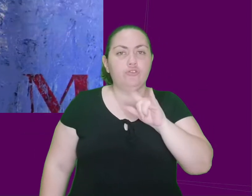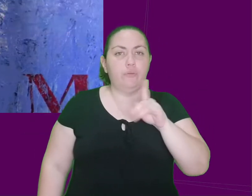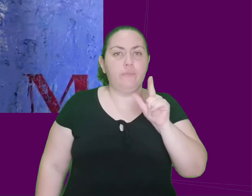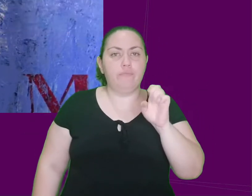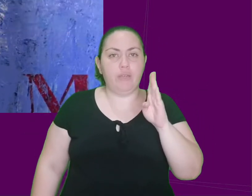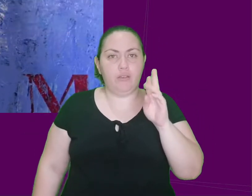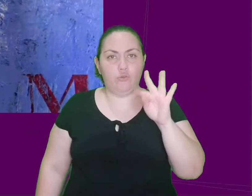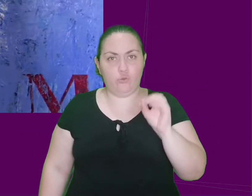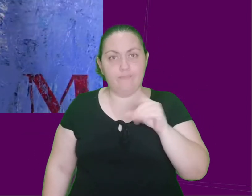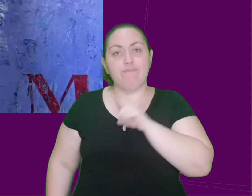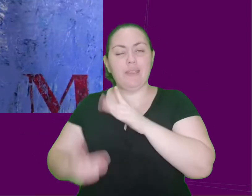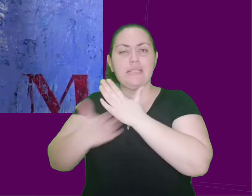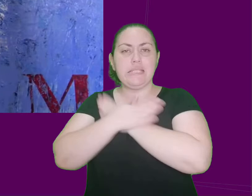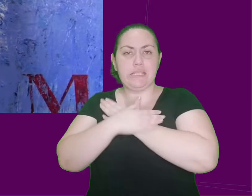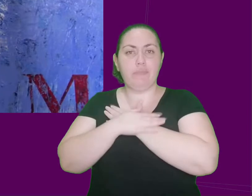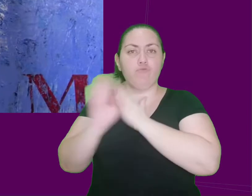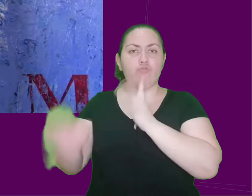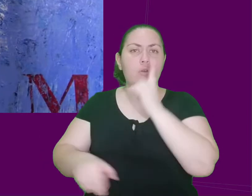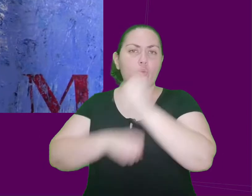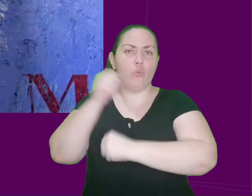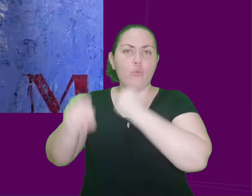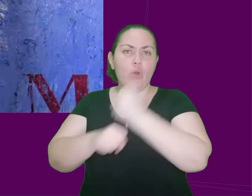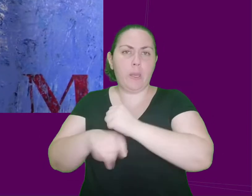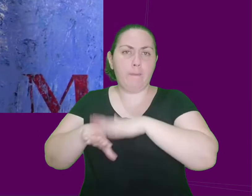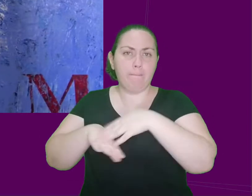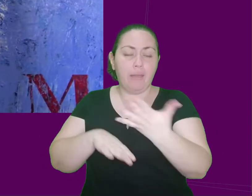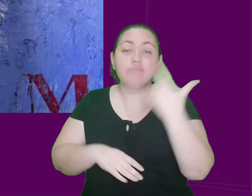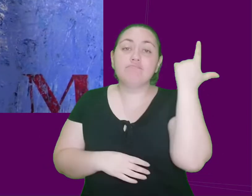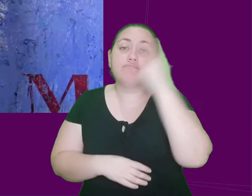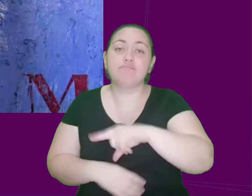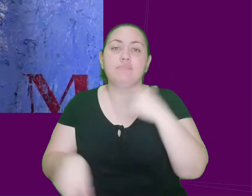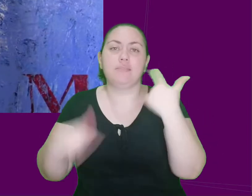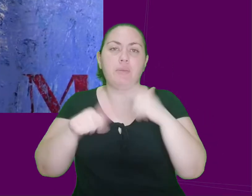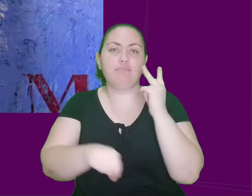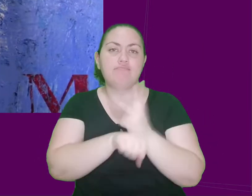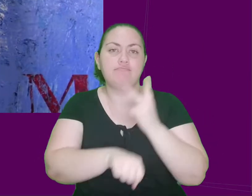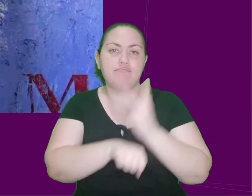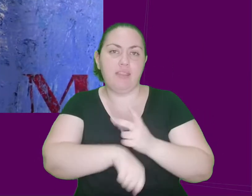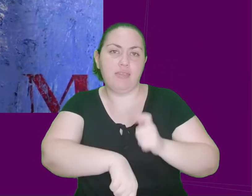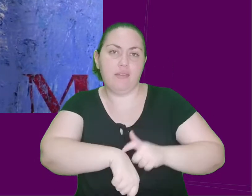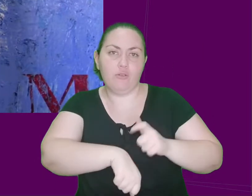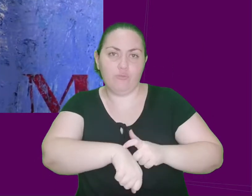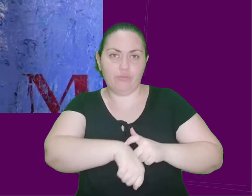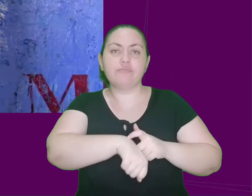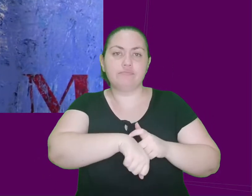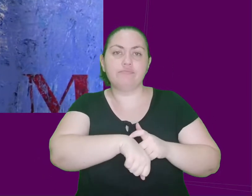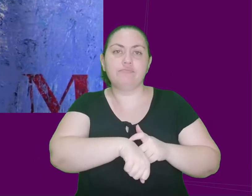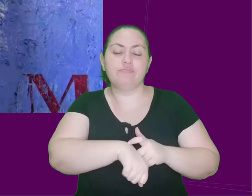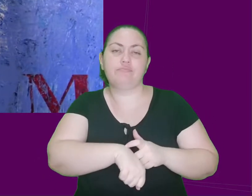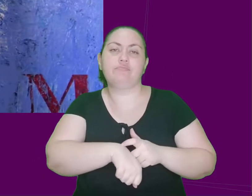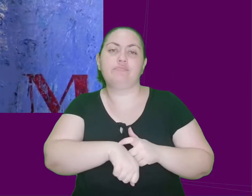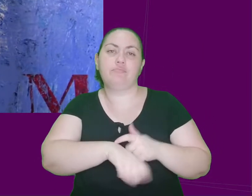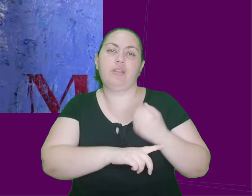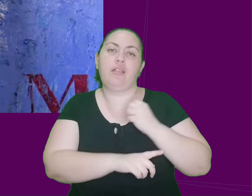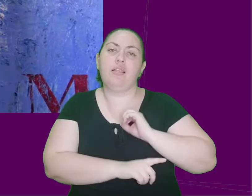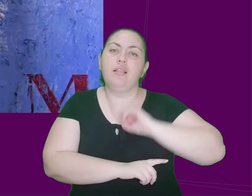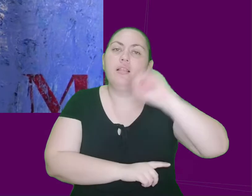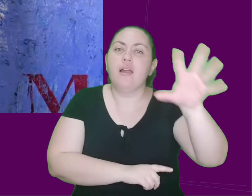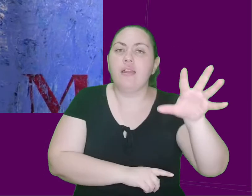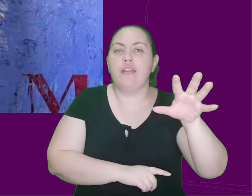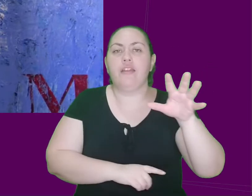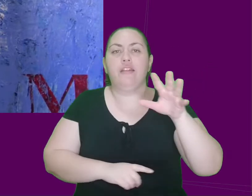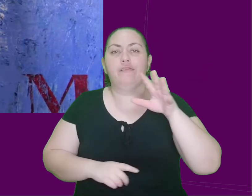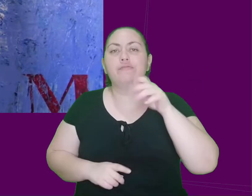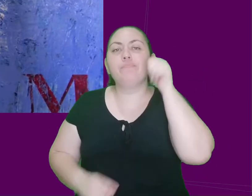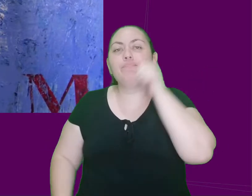homem que, desempregado há mais de um ano, arruma um emprego temporário como